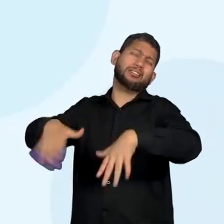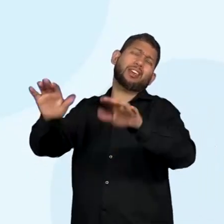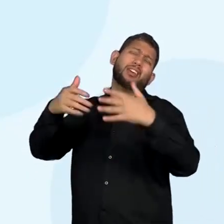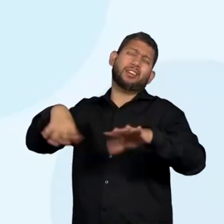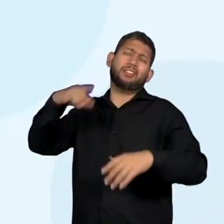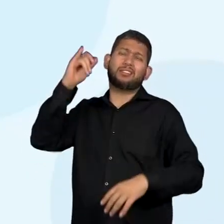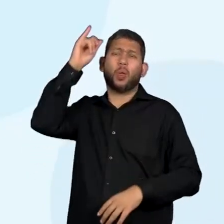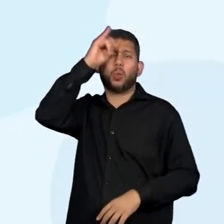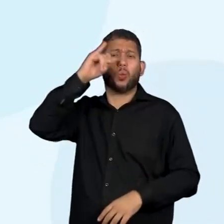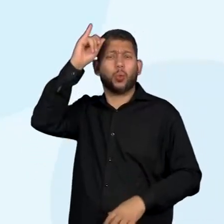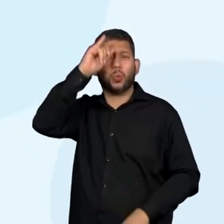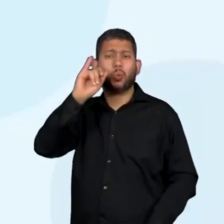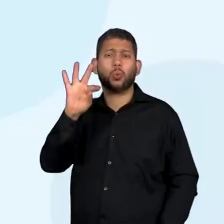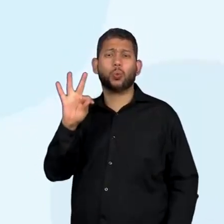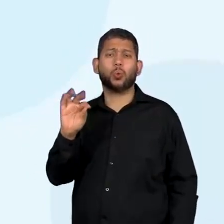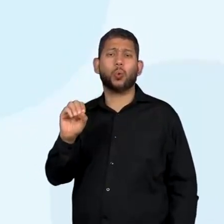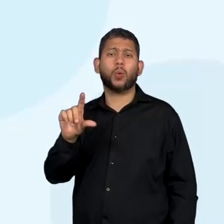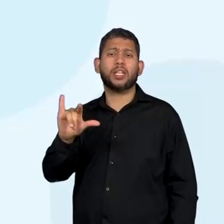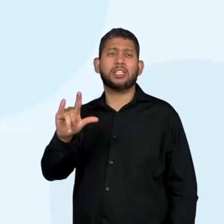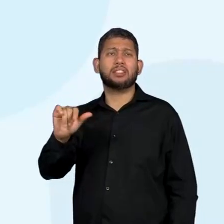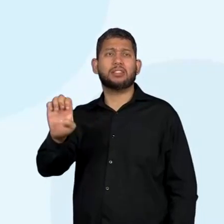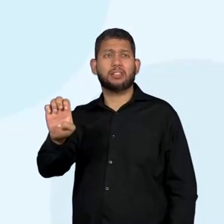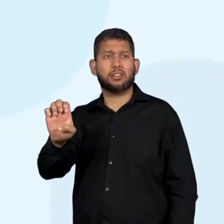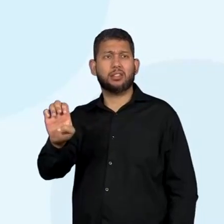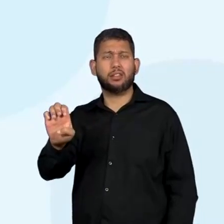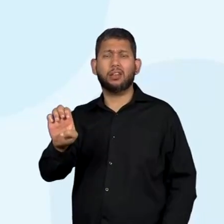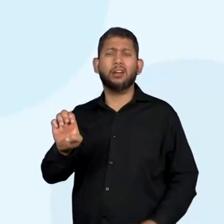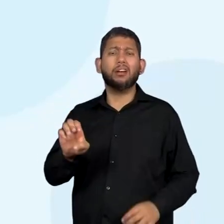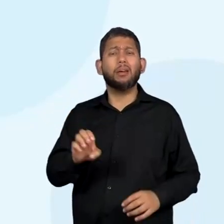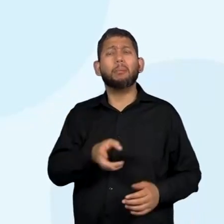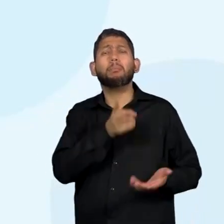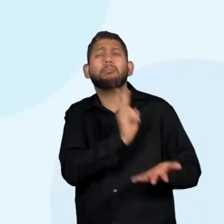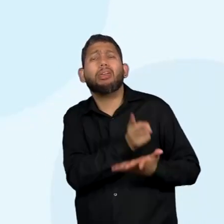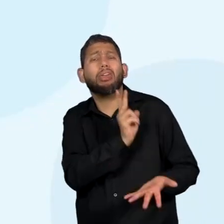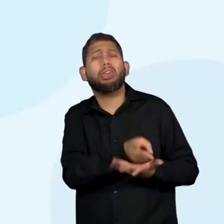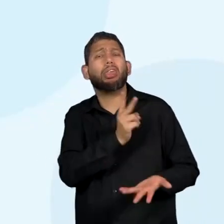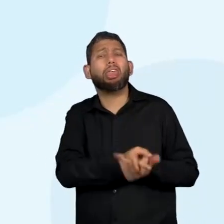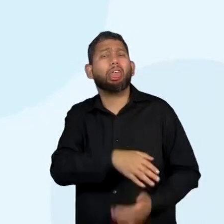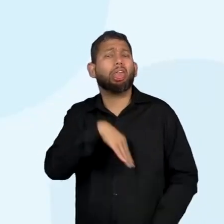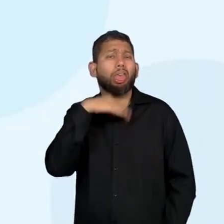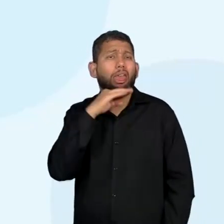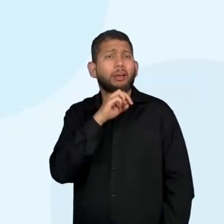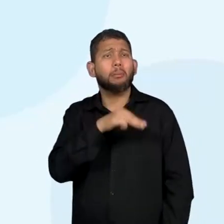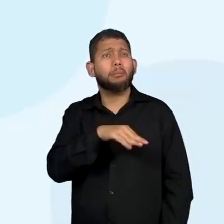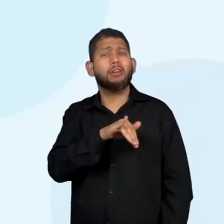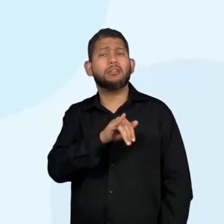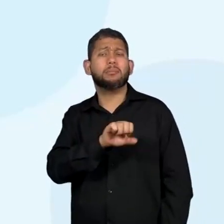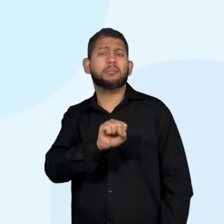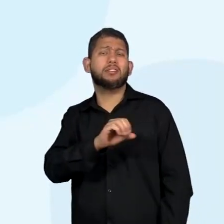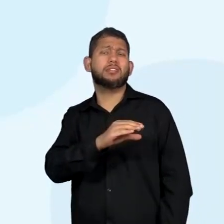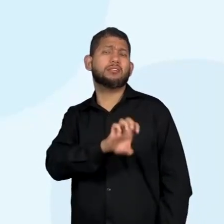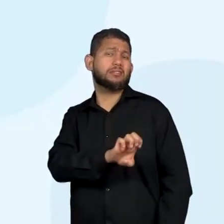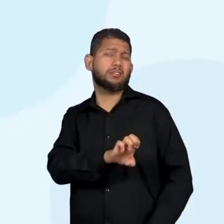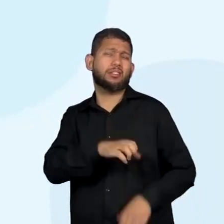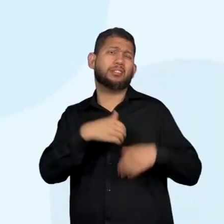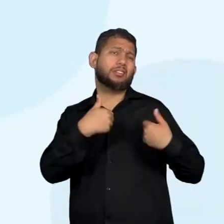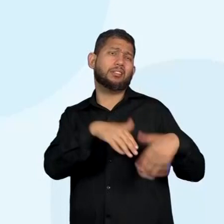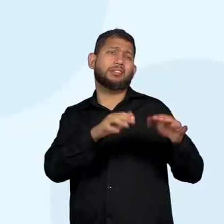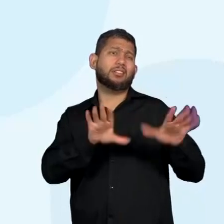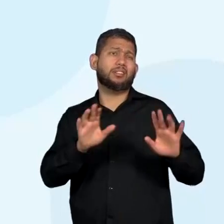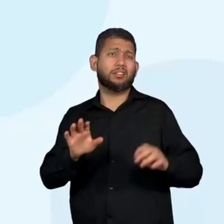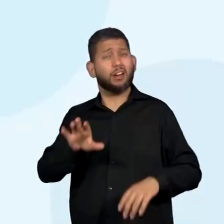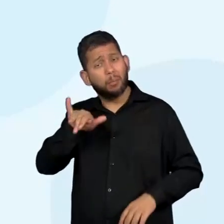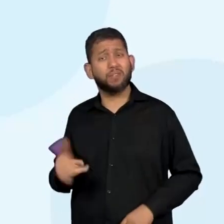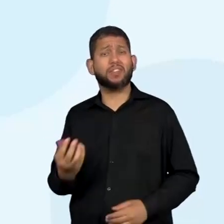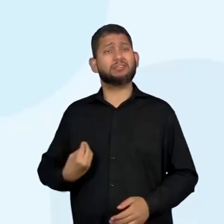tolice, drible a mesmice, aproveite a vida, reflita. Se o humor